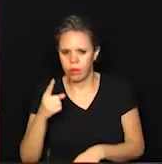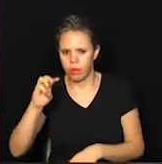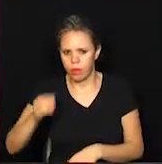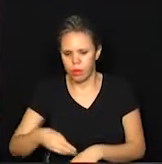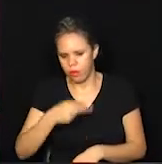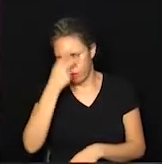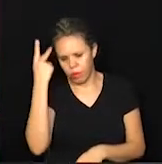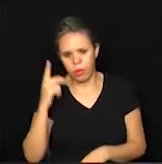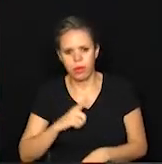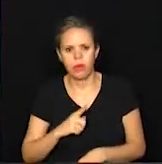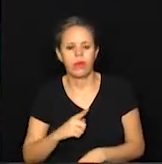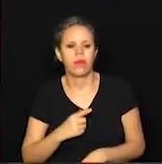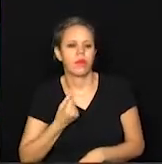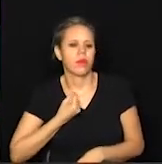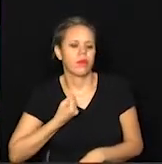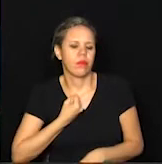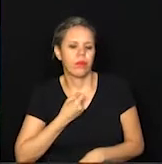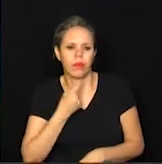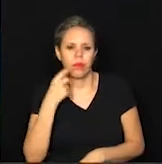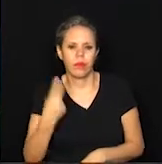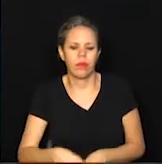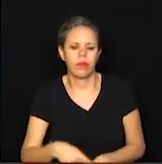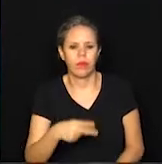você tem um número aqui em Campinas de